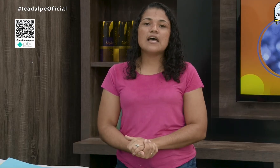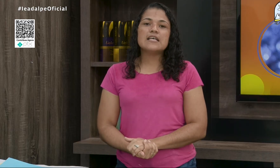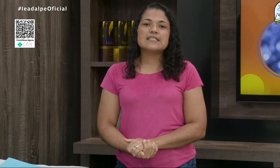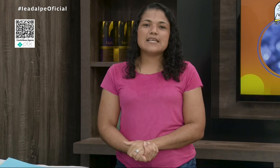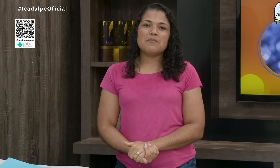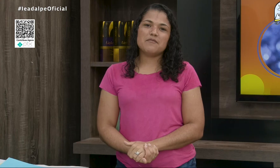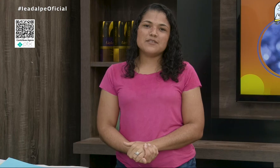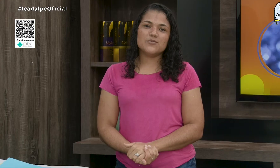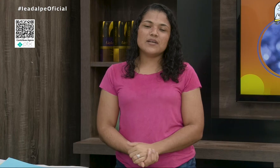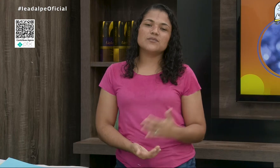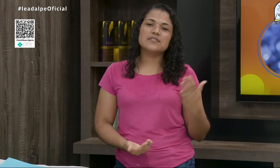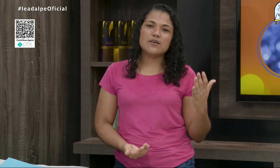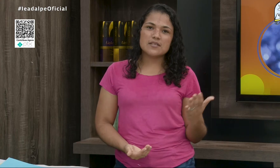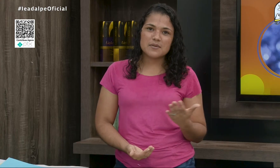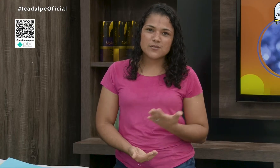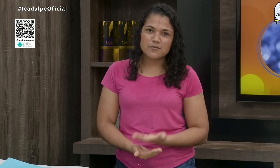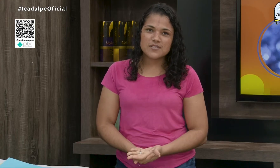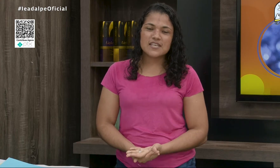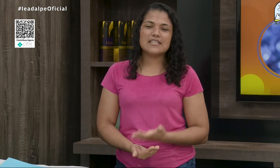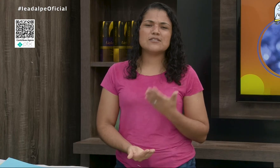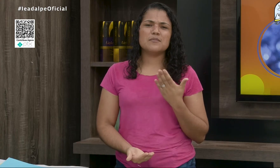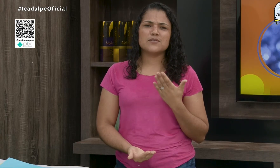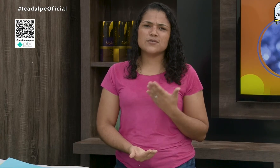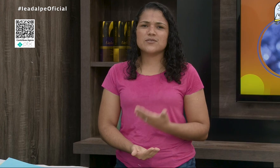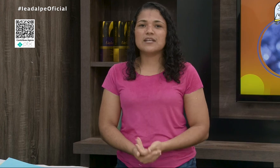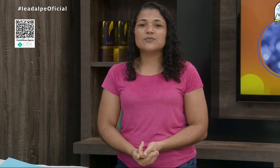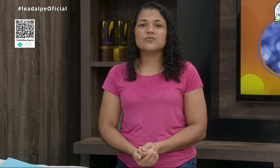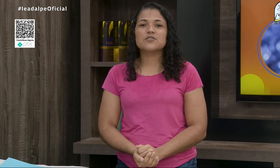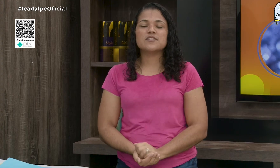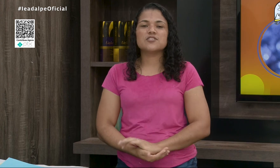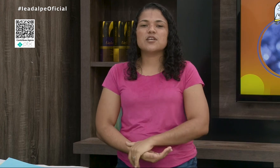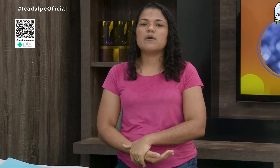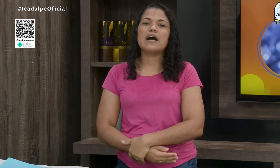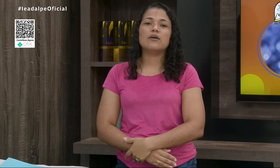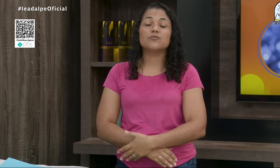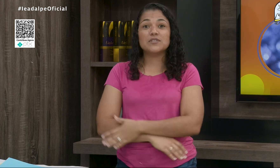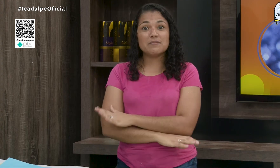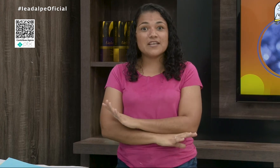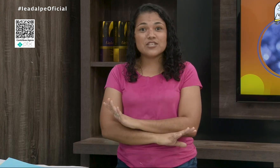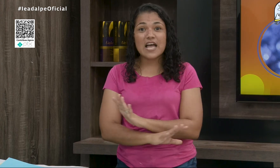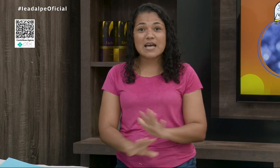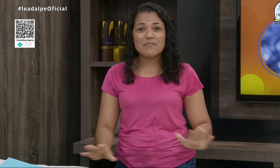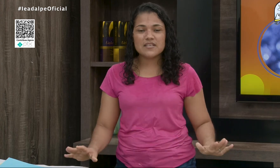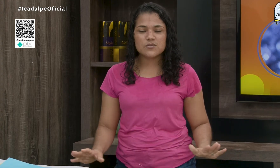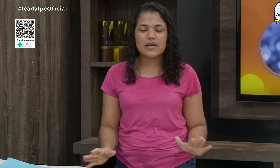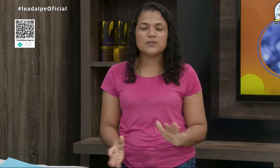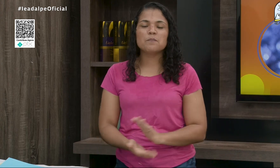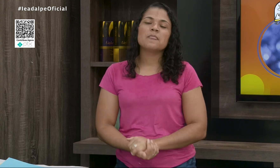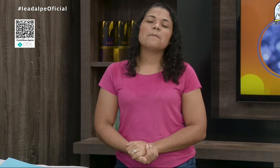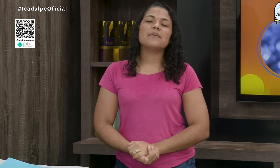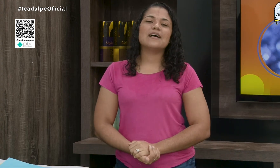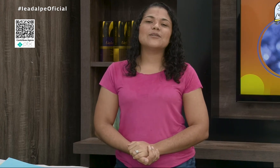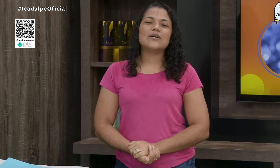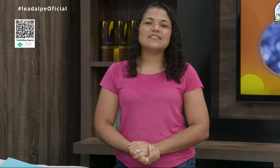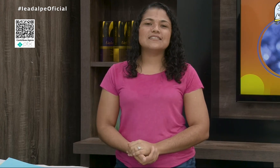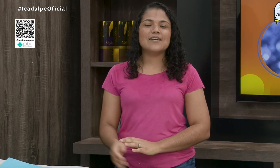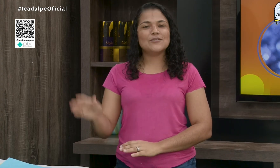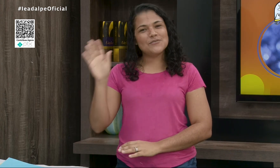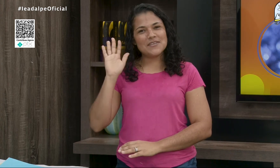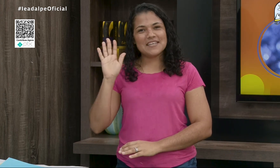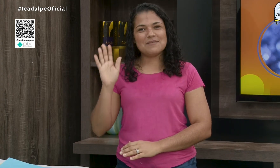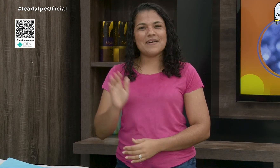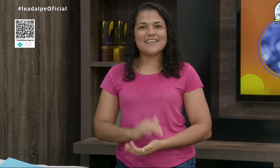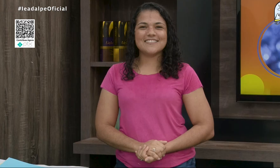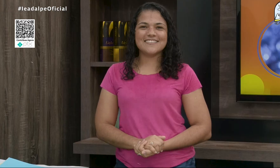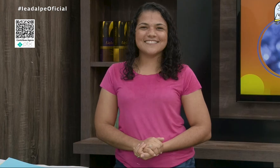sempre estar se aperfeiçoando. Deus abençoe você, Deus abençoe seus alunos, que vocês tenham uma aula e um trimestre abençoado para a glória de